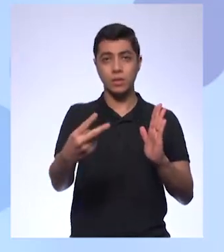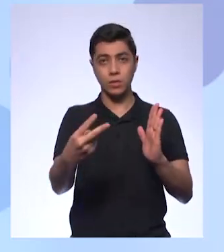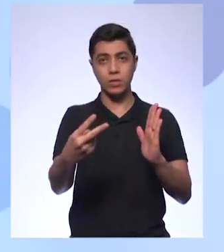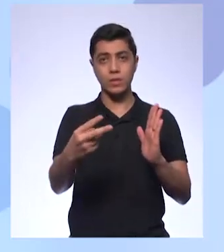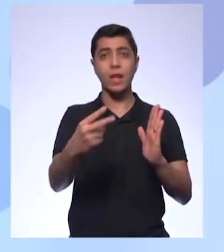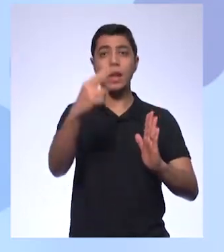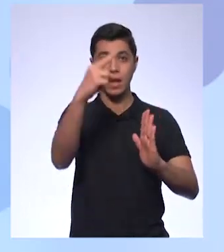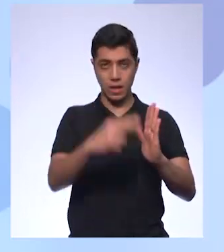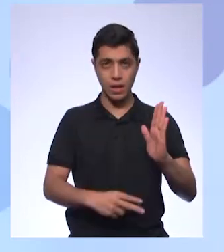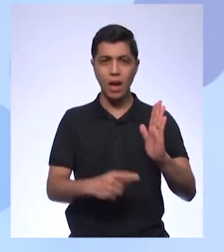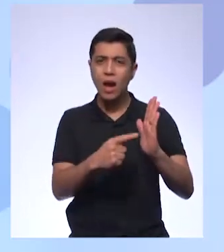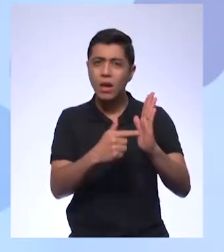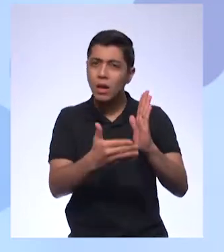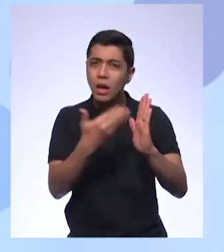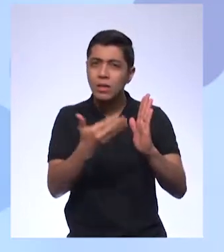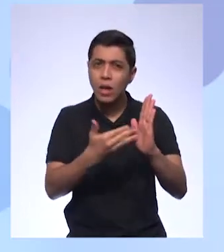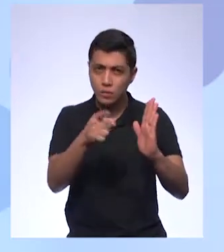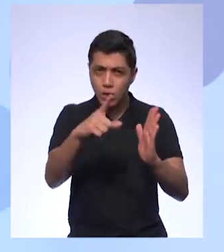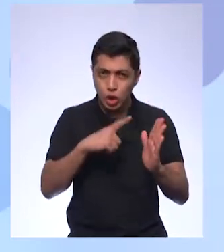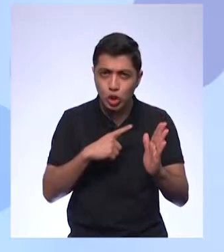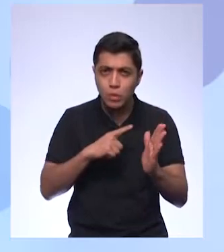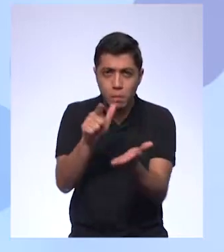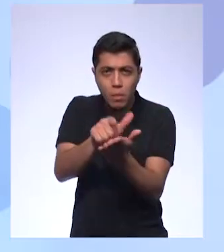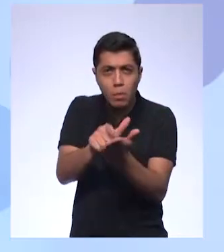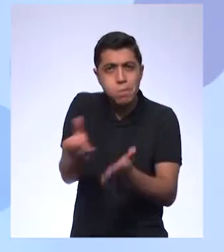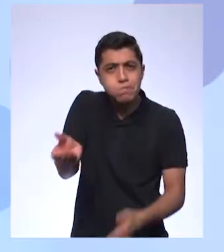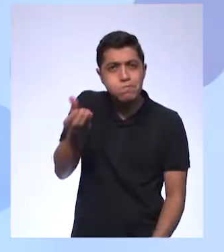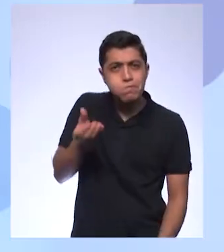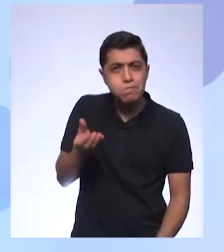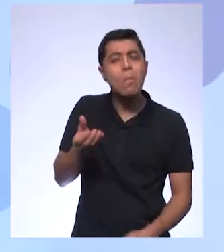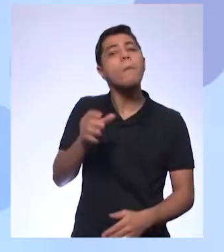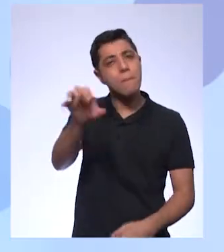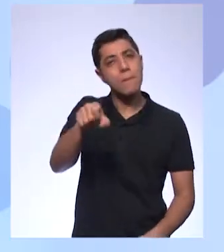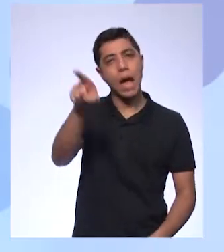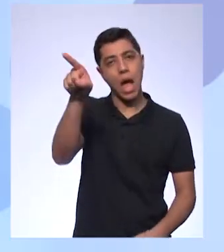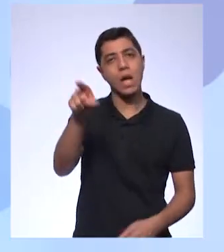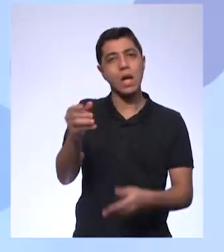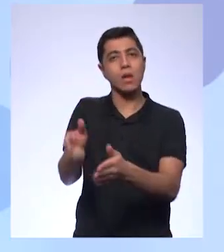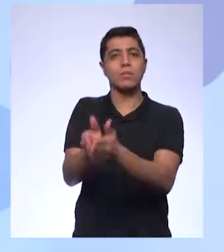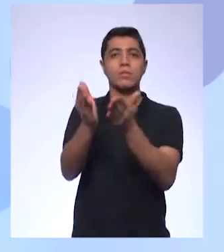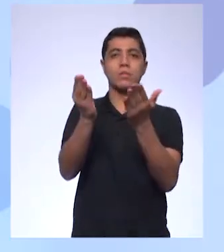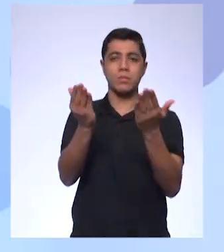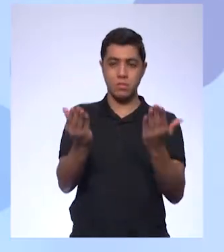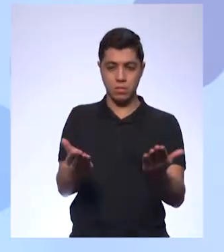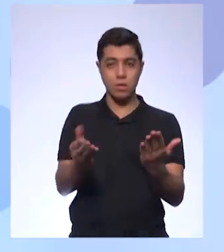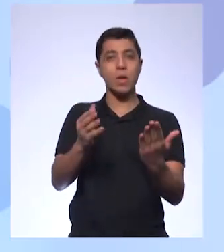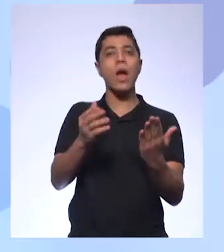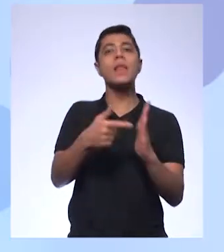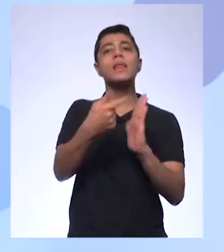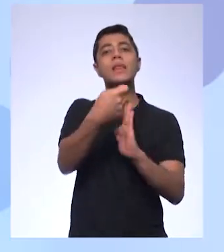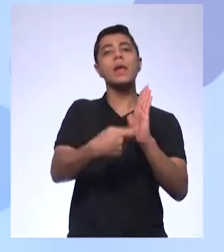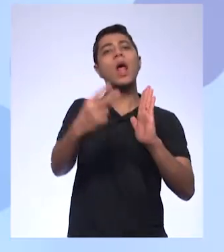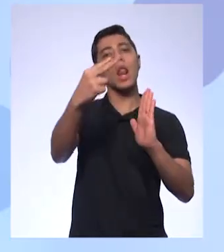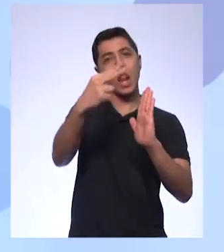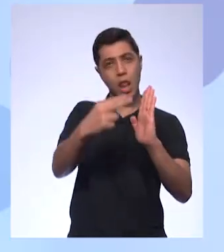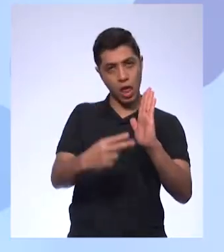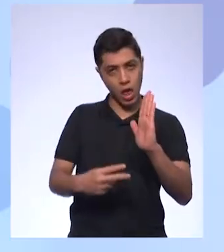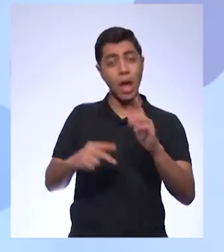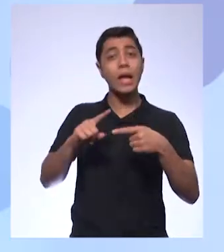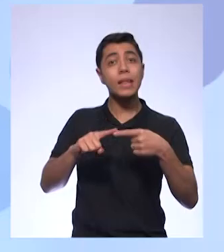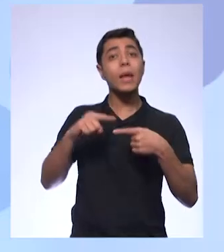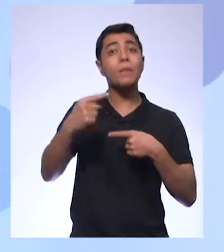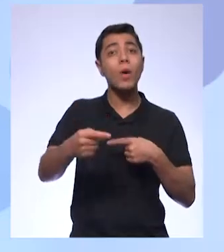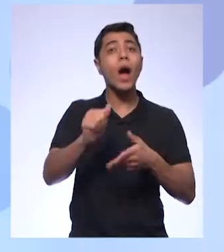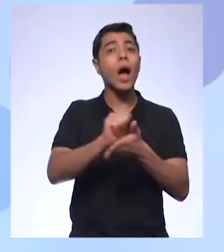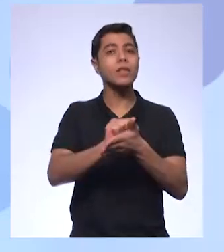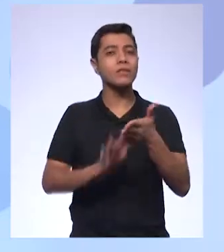caderno impresso em casa, esse material, pegue para poder acompanhar a leitura do texto e realizar a nossa atividade